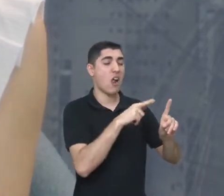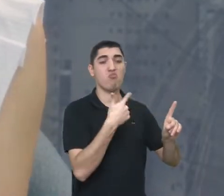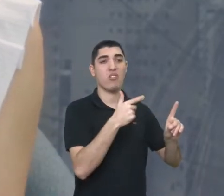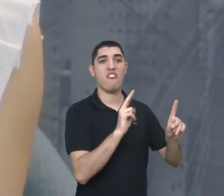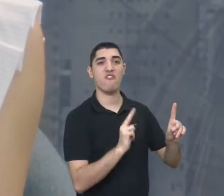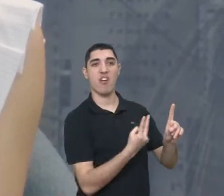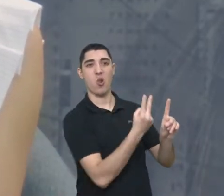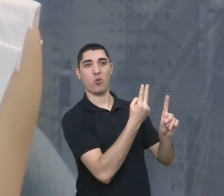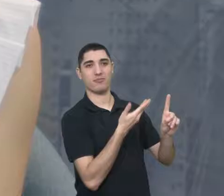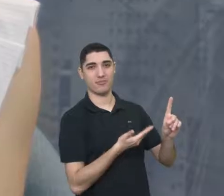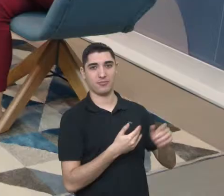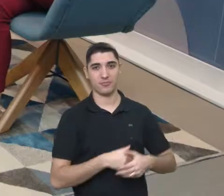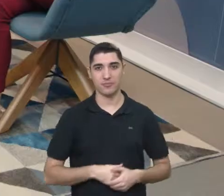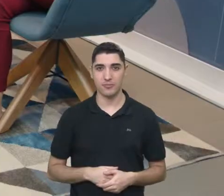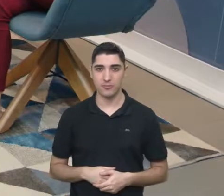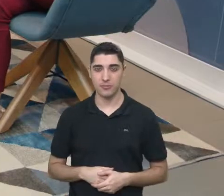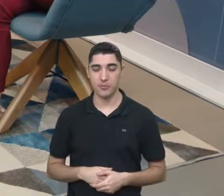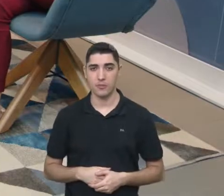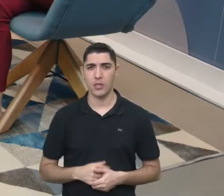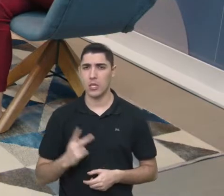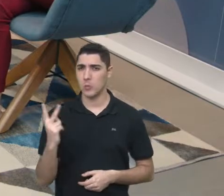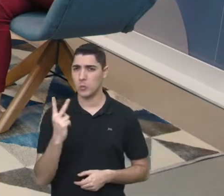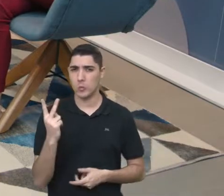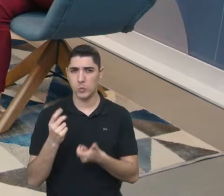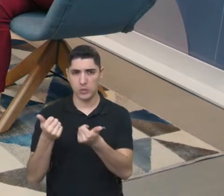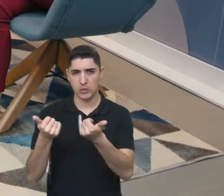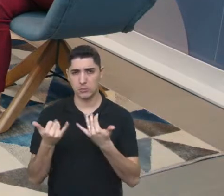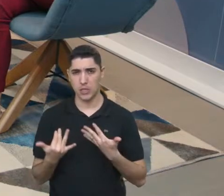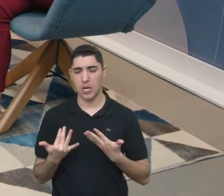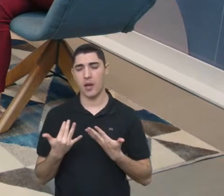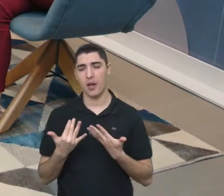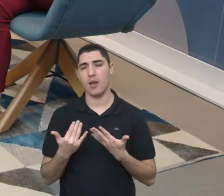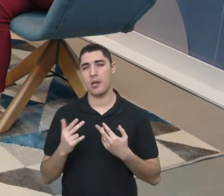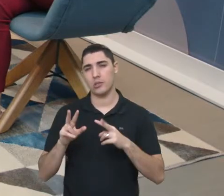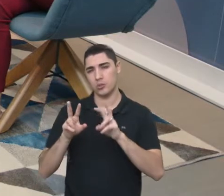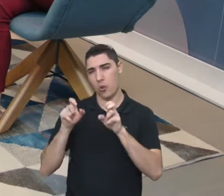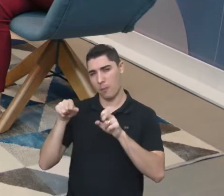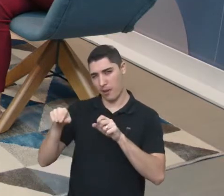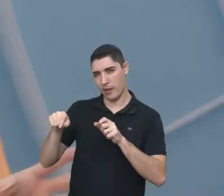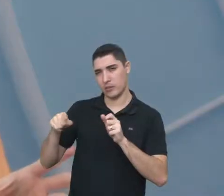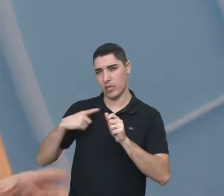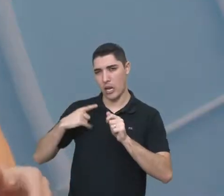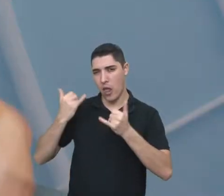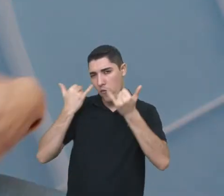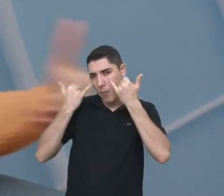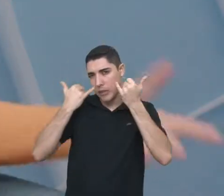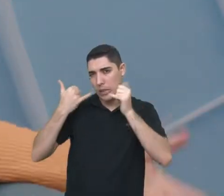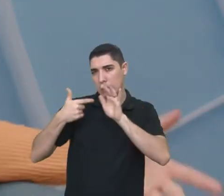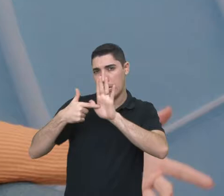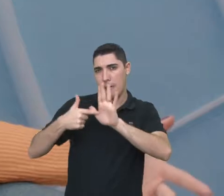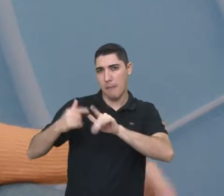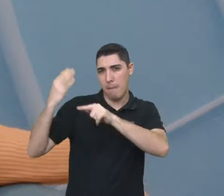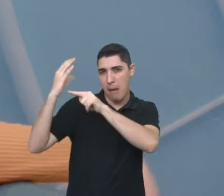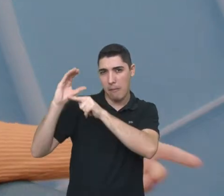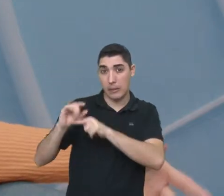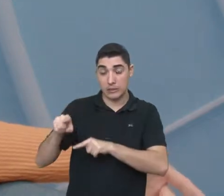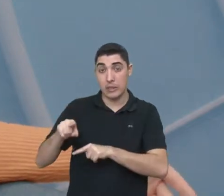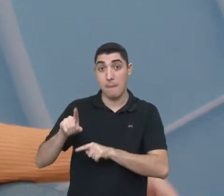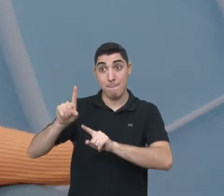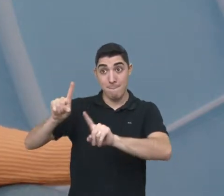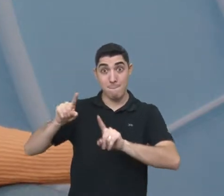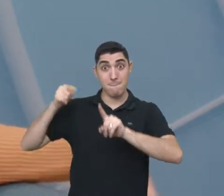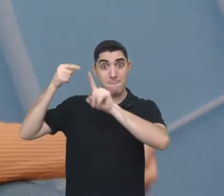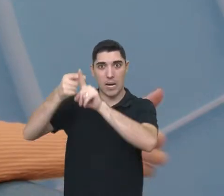sente valorizada. Vocês estavam falando, né, sobre essa subnotificação, né, que os números provavelmente são bem